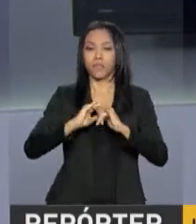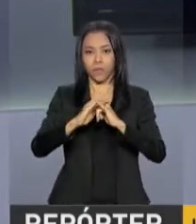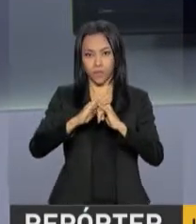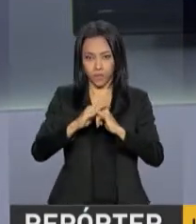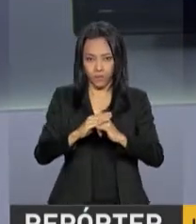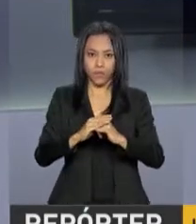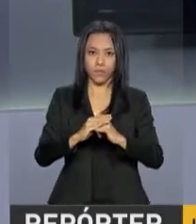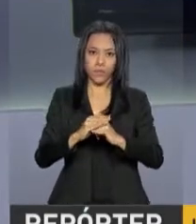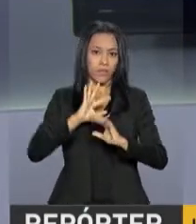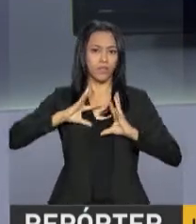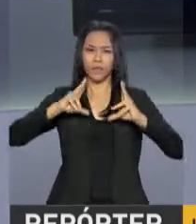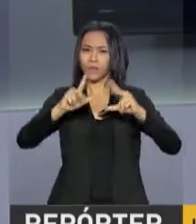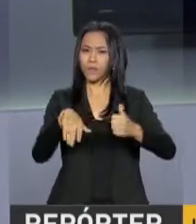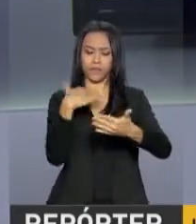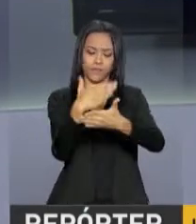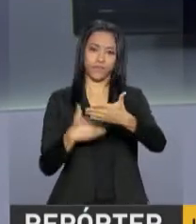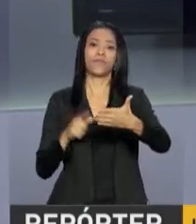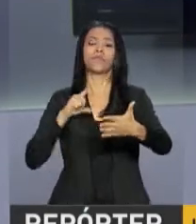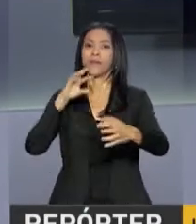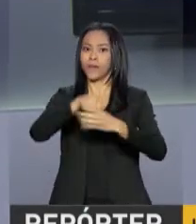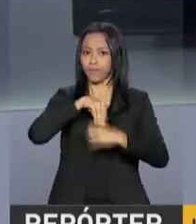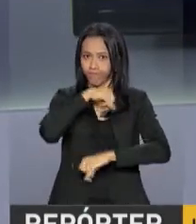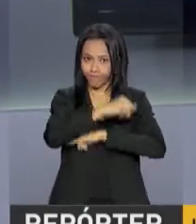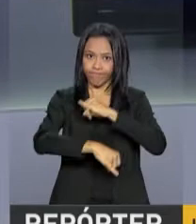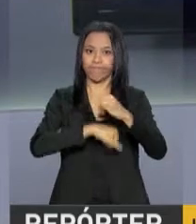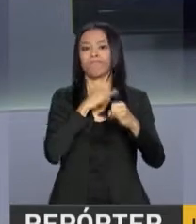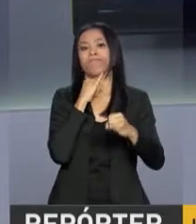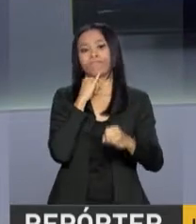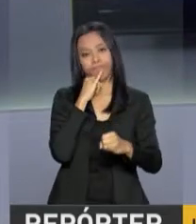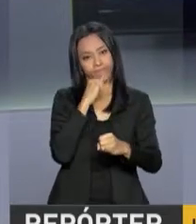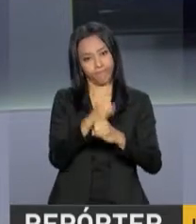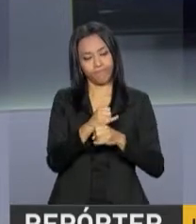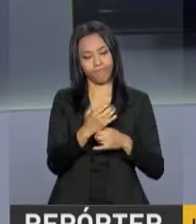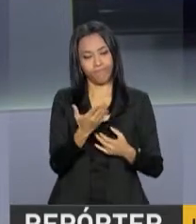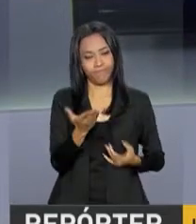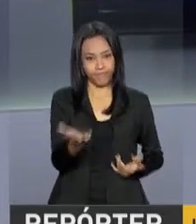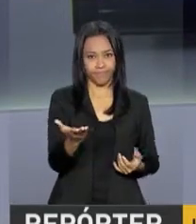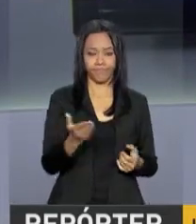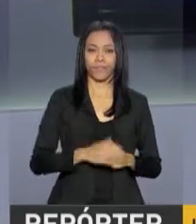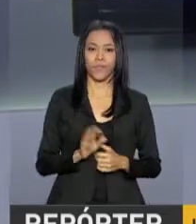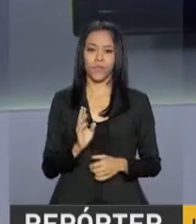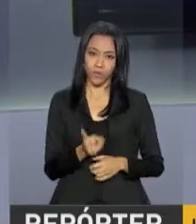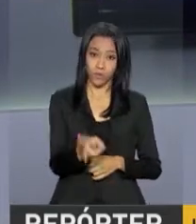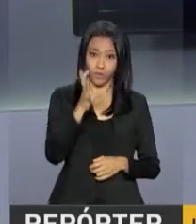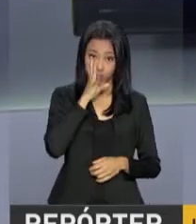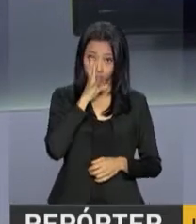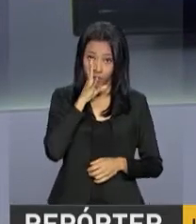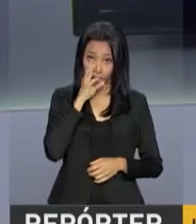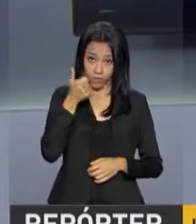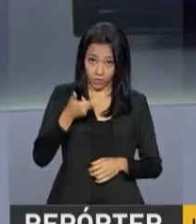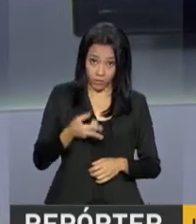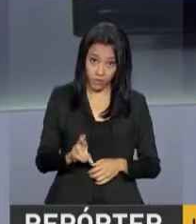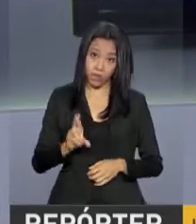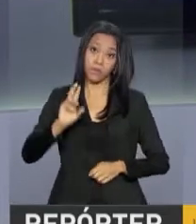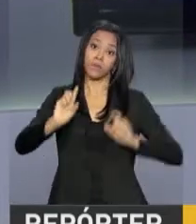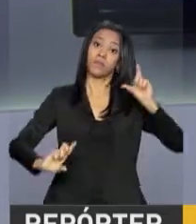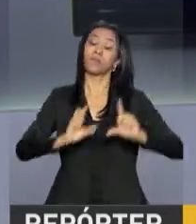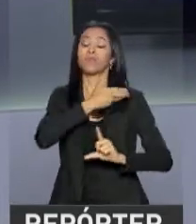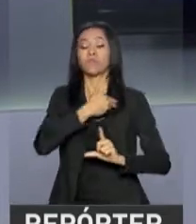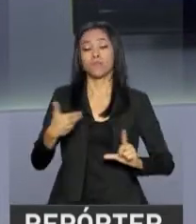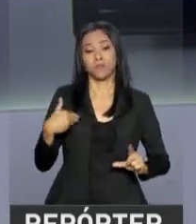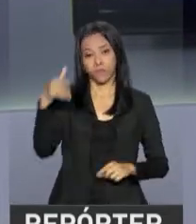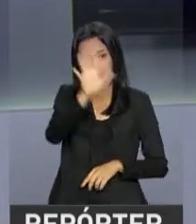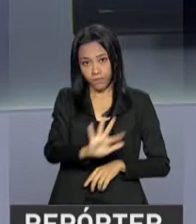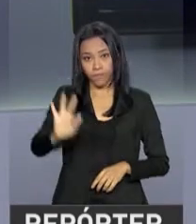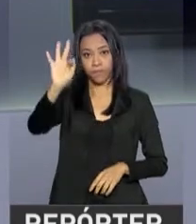youtube e toda nossa programação também está na página da nbr na internet continue com a gente na nbr a tv